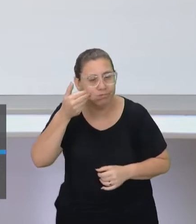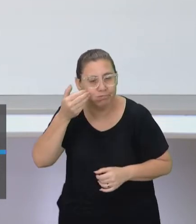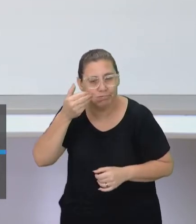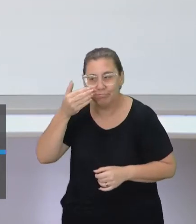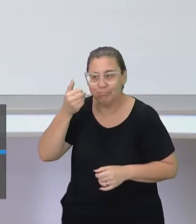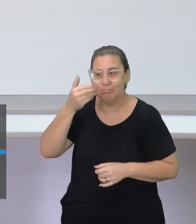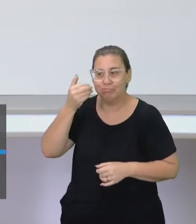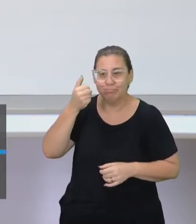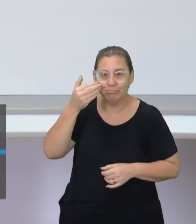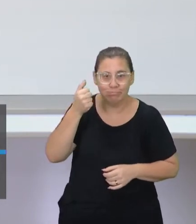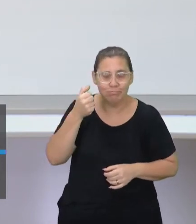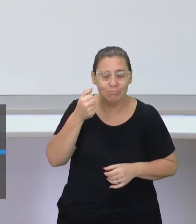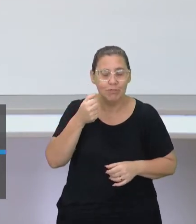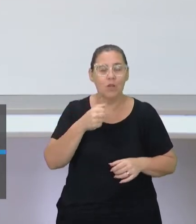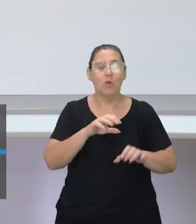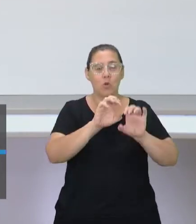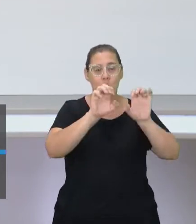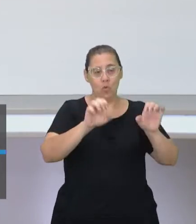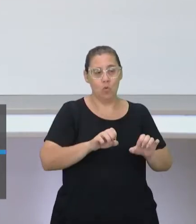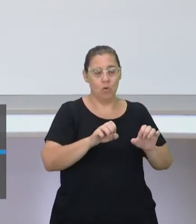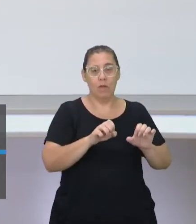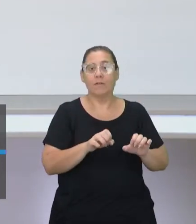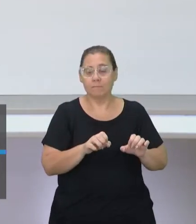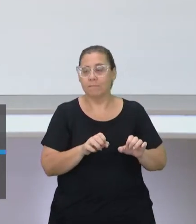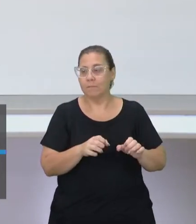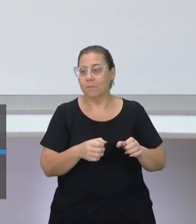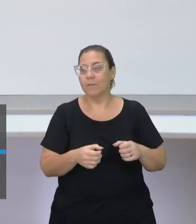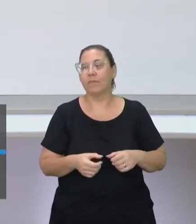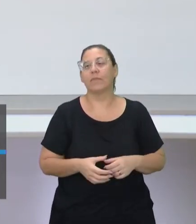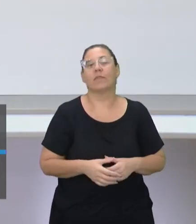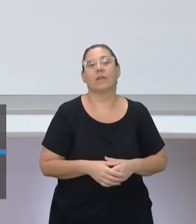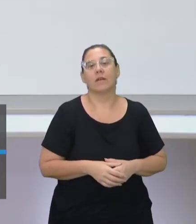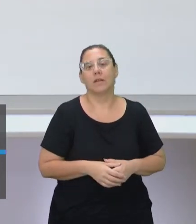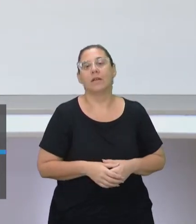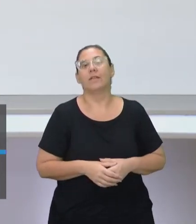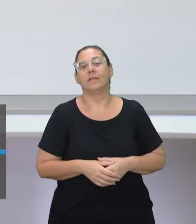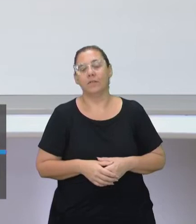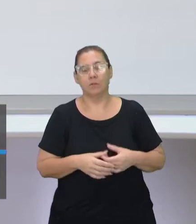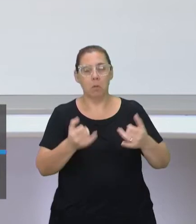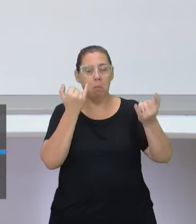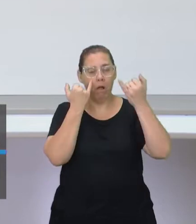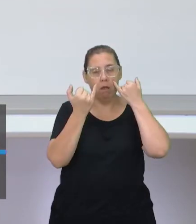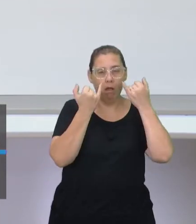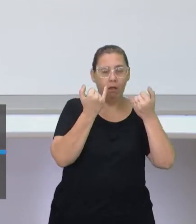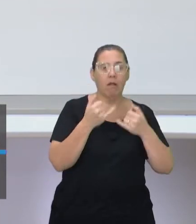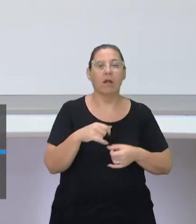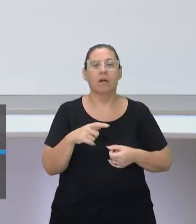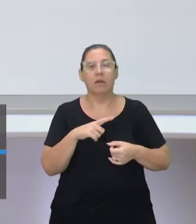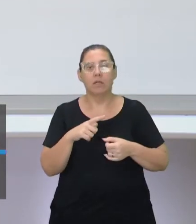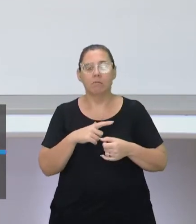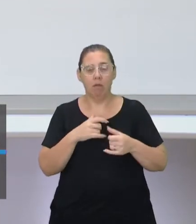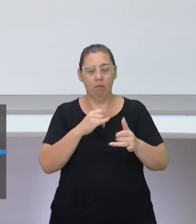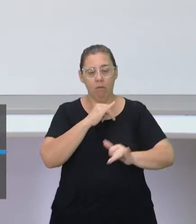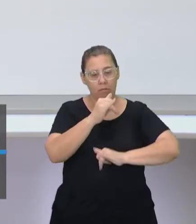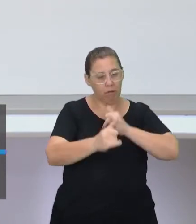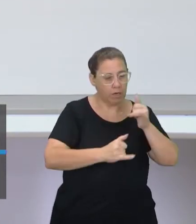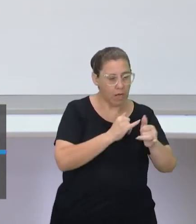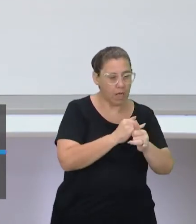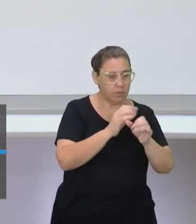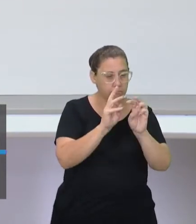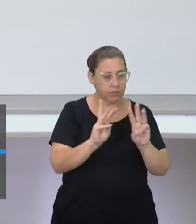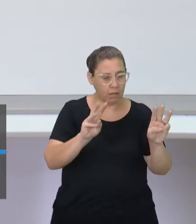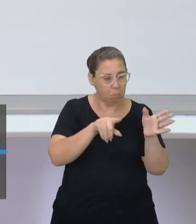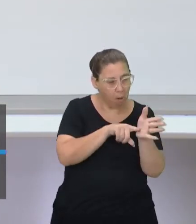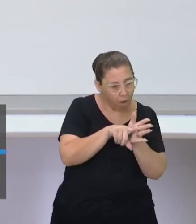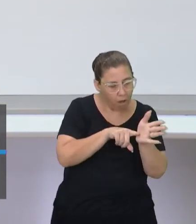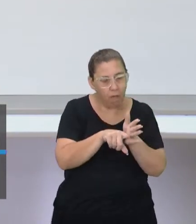o eixo estruturante, investigação científica, né? Então você vai colher informações, vai entrar na internet, vai procurar livros